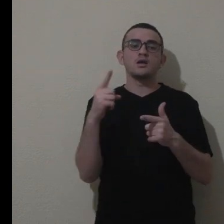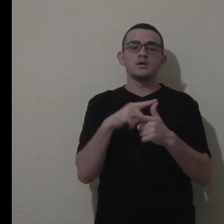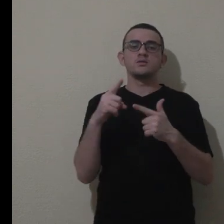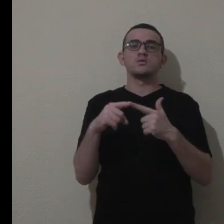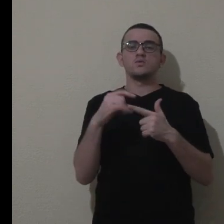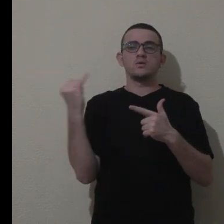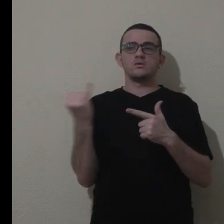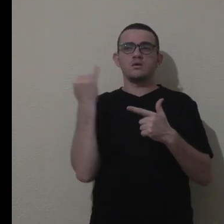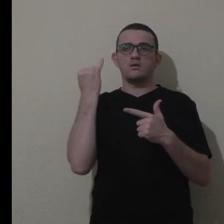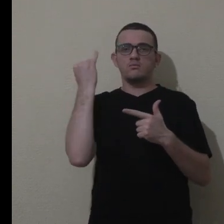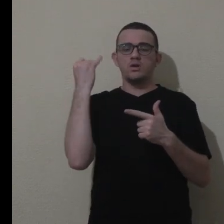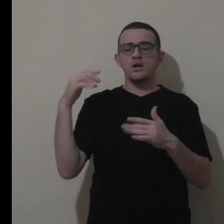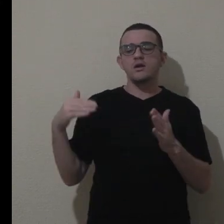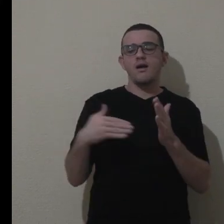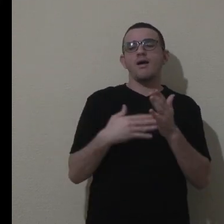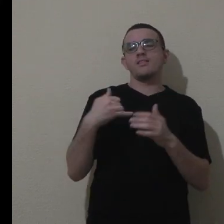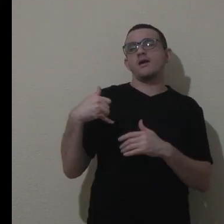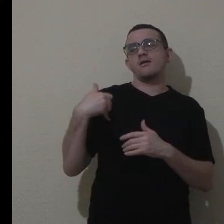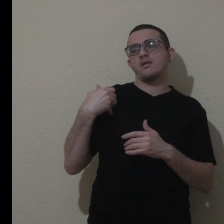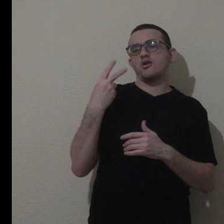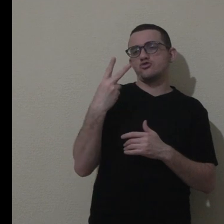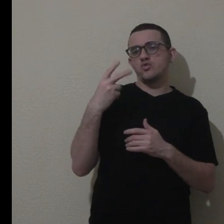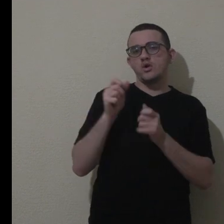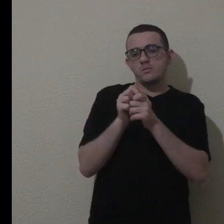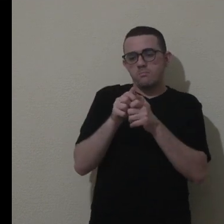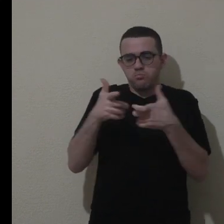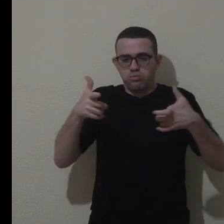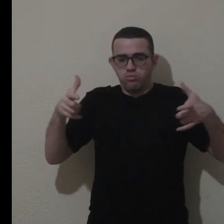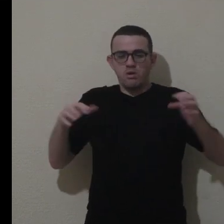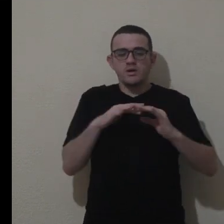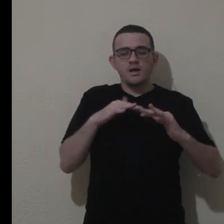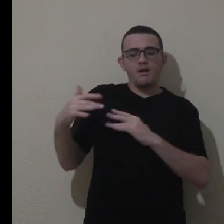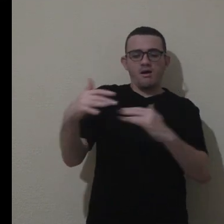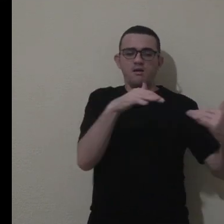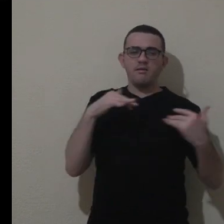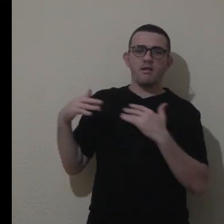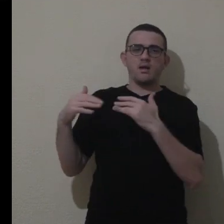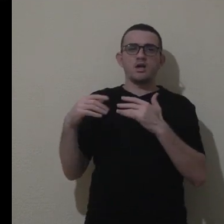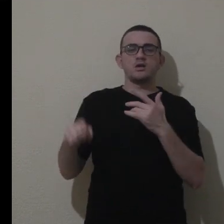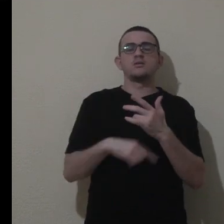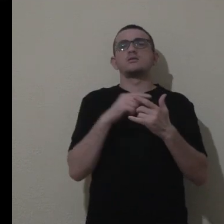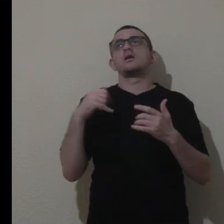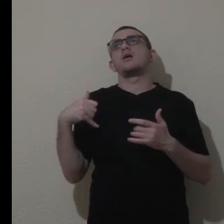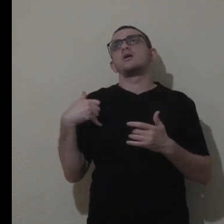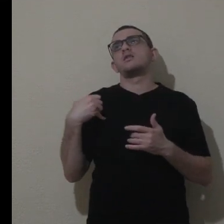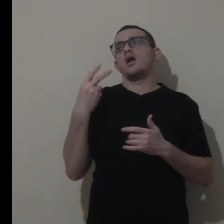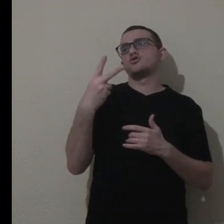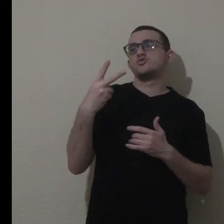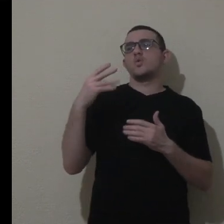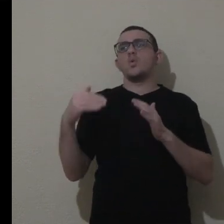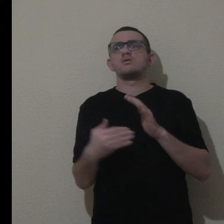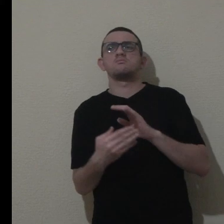2 elementos são importantes. Até 2 anos tem um boom para conectar, e de 2 anos, 4 anos em